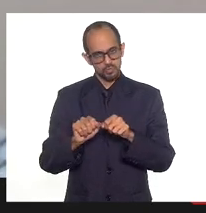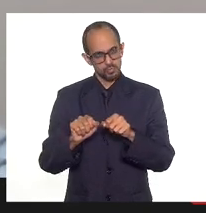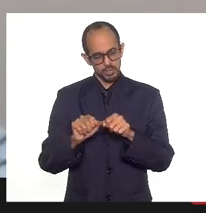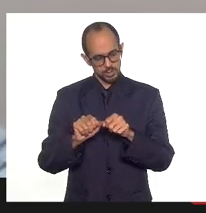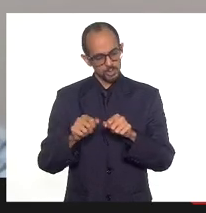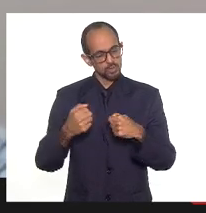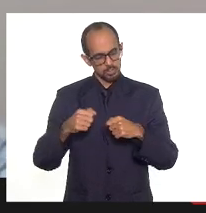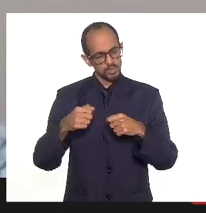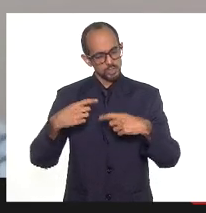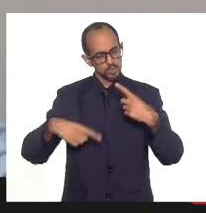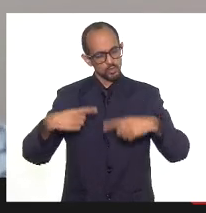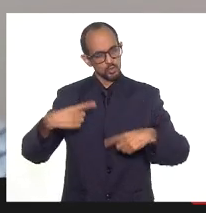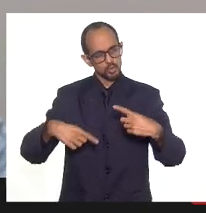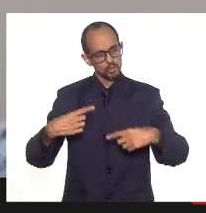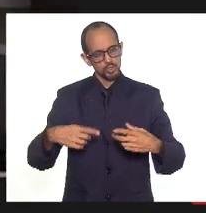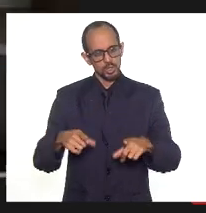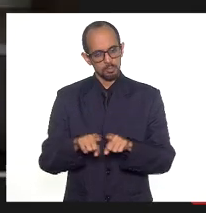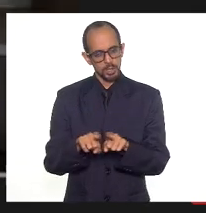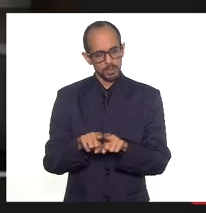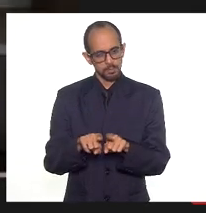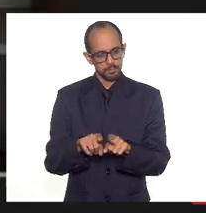discussão sobre isso.